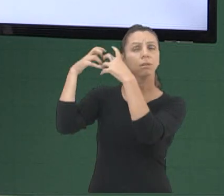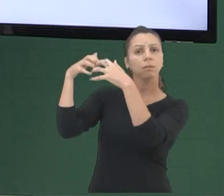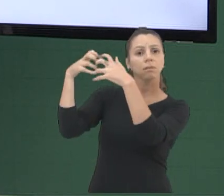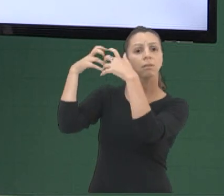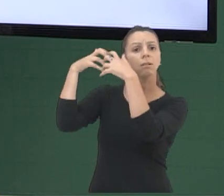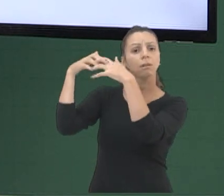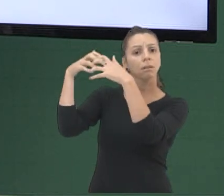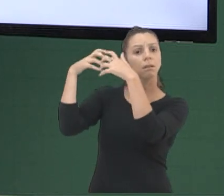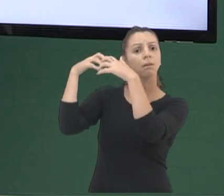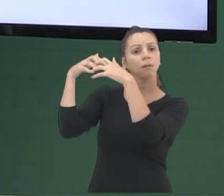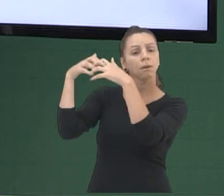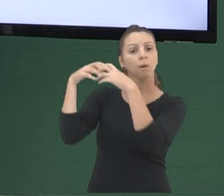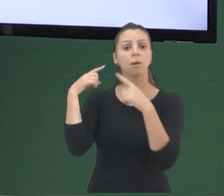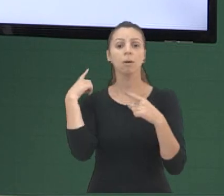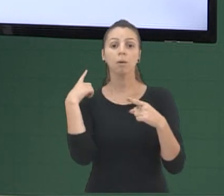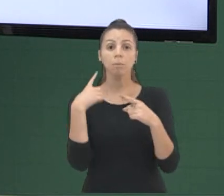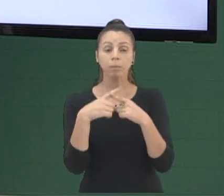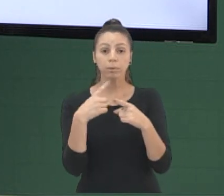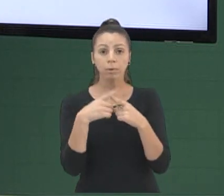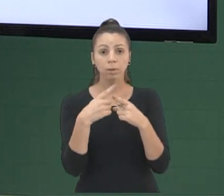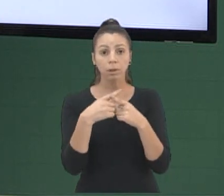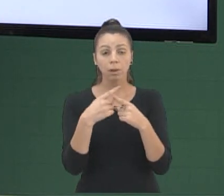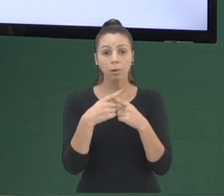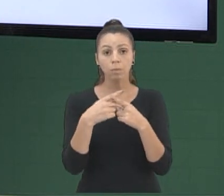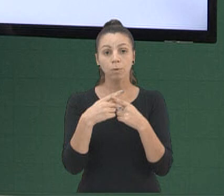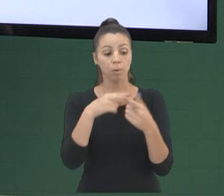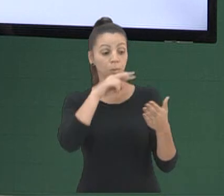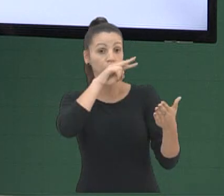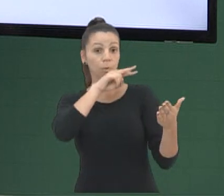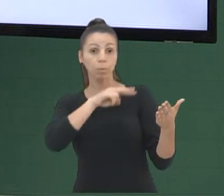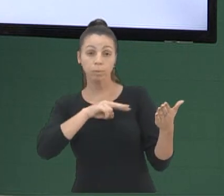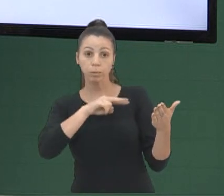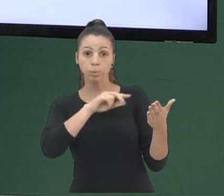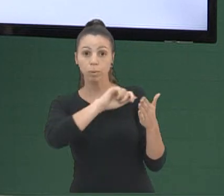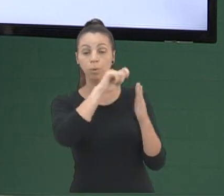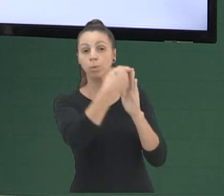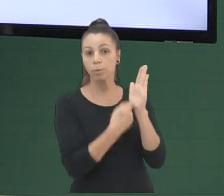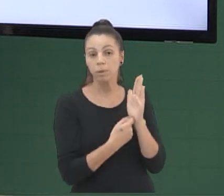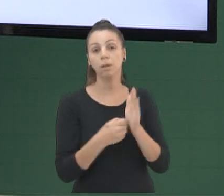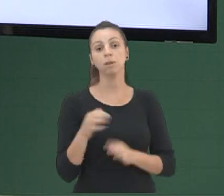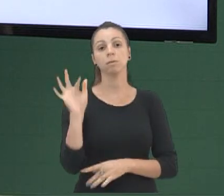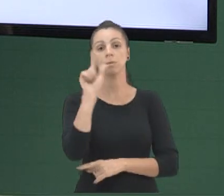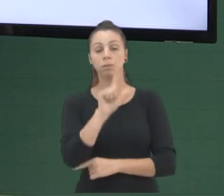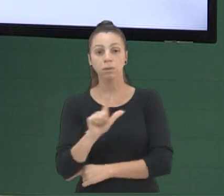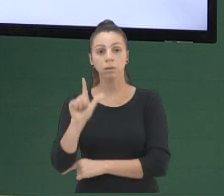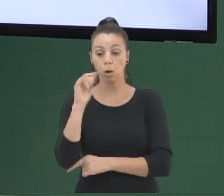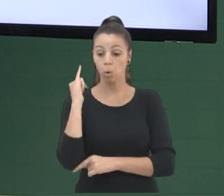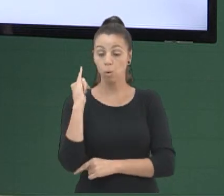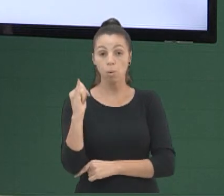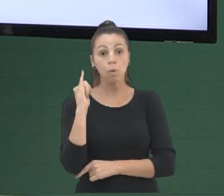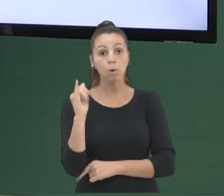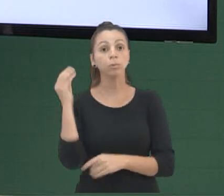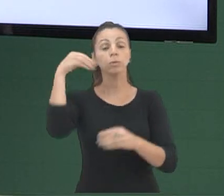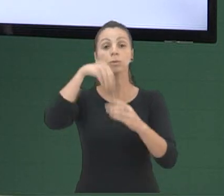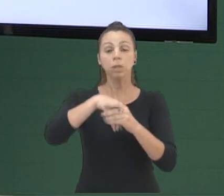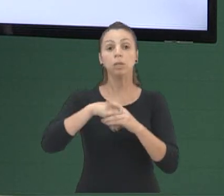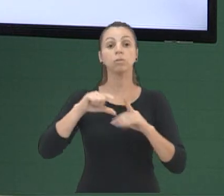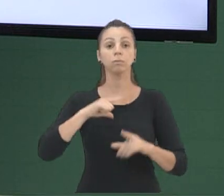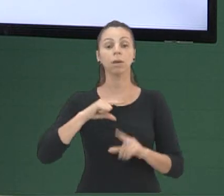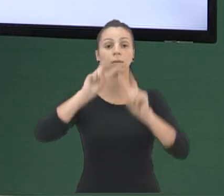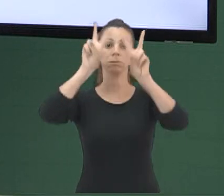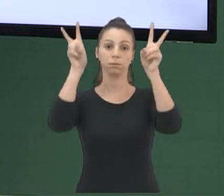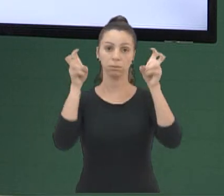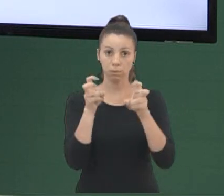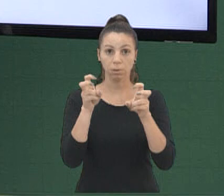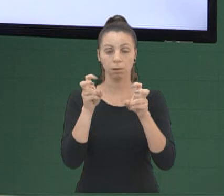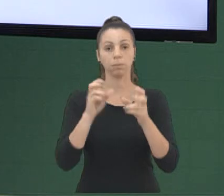isso, certo? Porque o nosso texto literário, o nosso conto trata sobre isso. Então, duas perguntinhas eu vou lançar